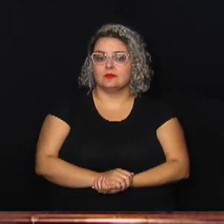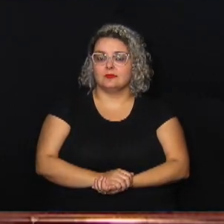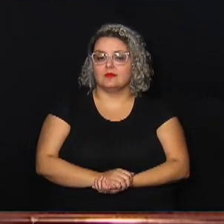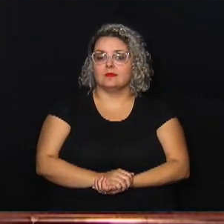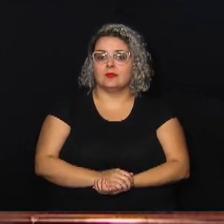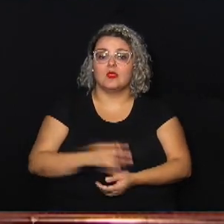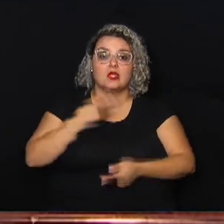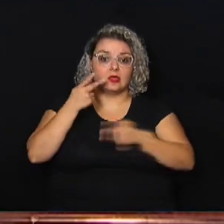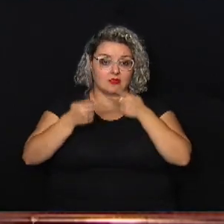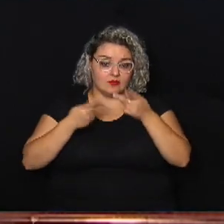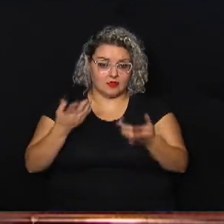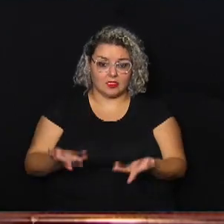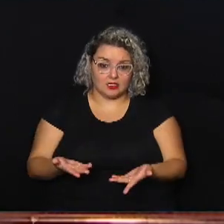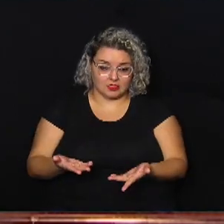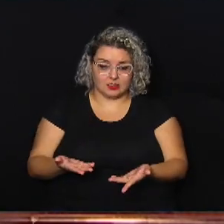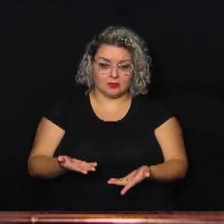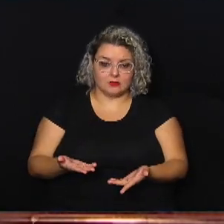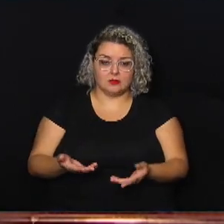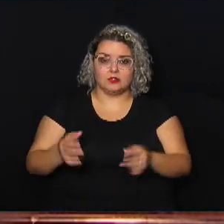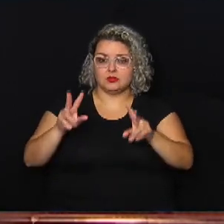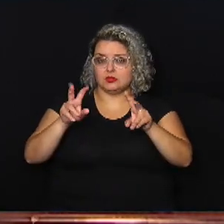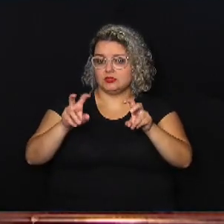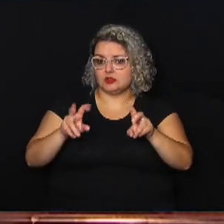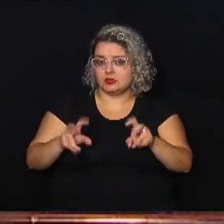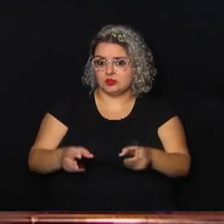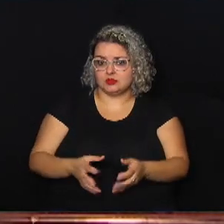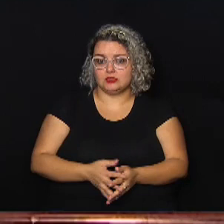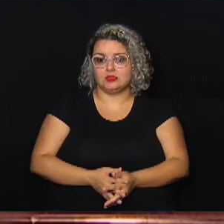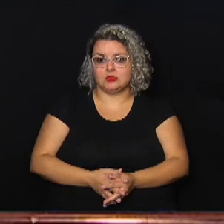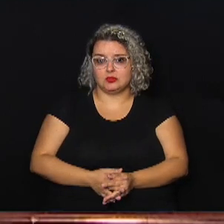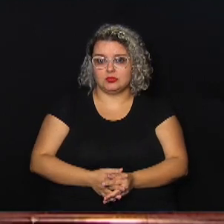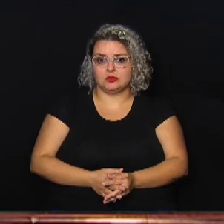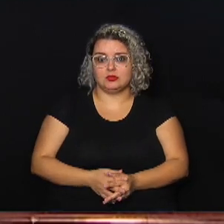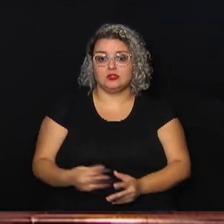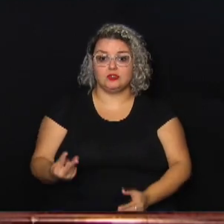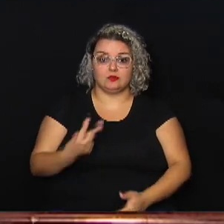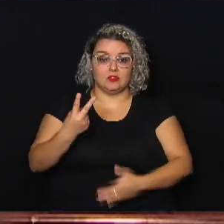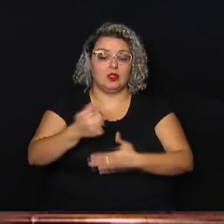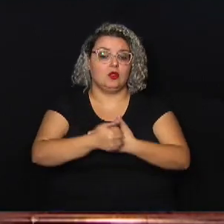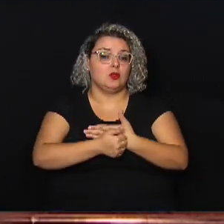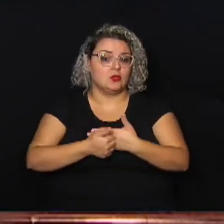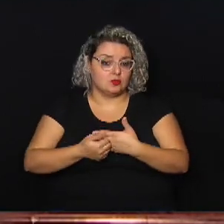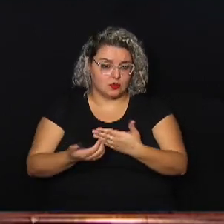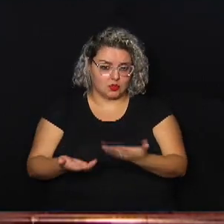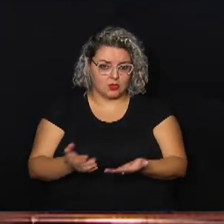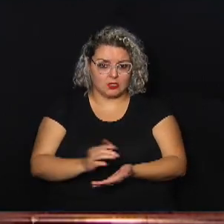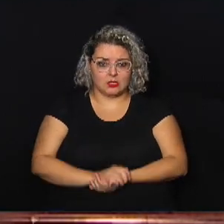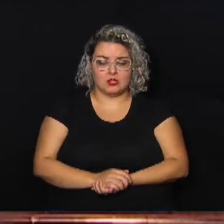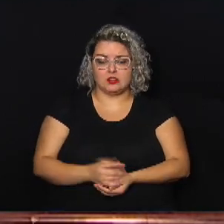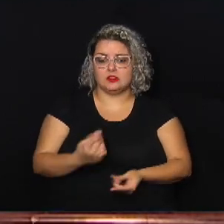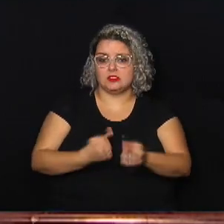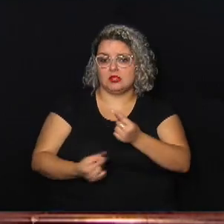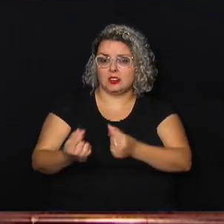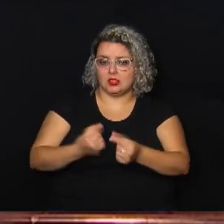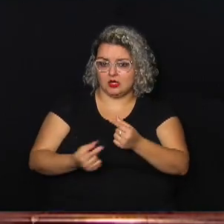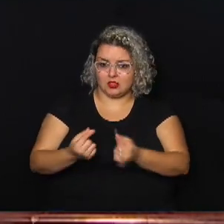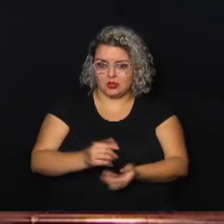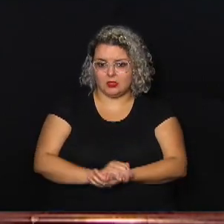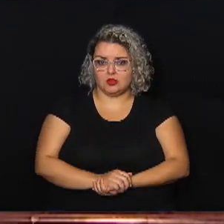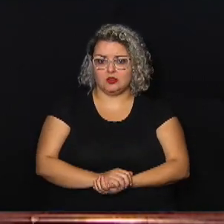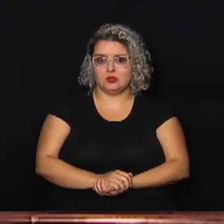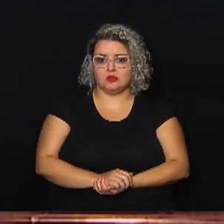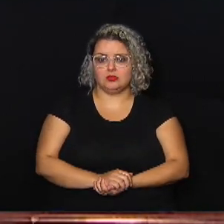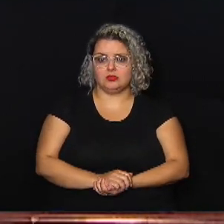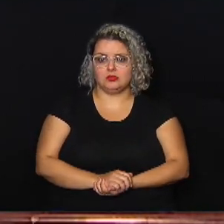assim, além de questão de valores morais que a economia pode trazer para a gente lá